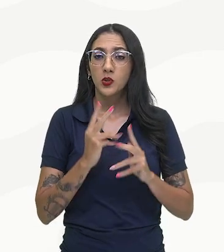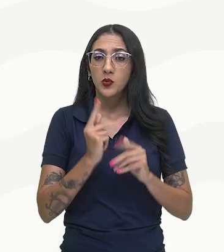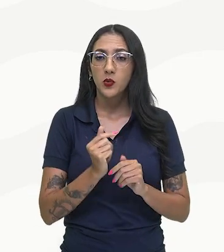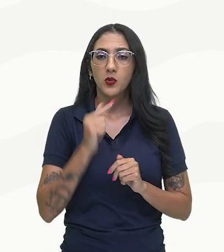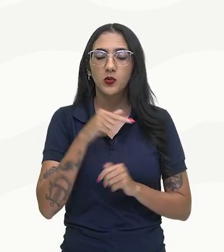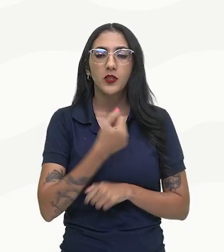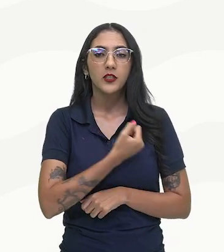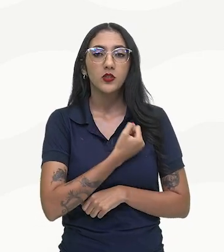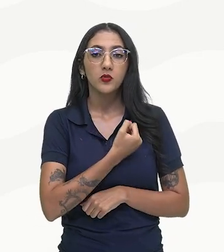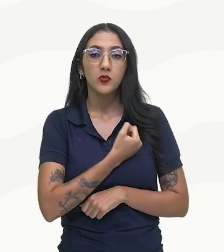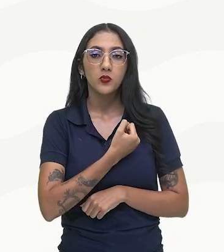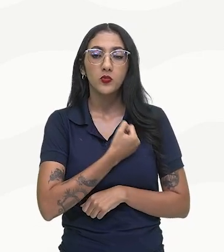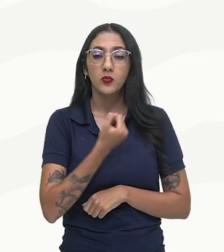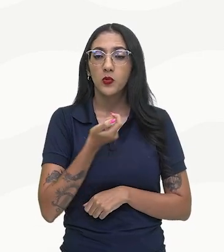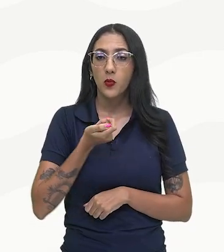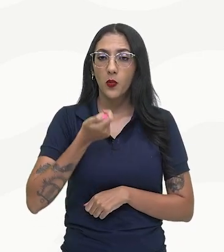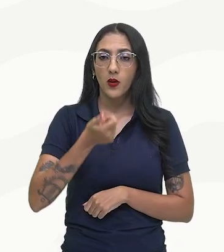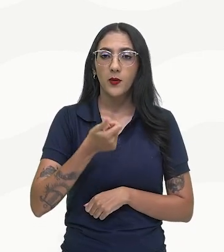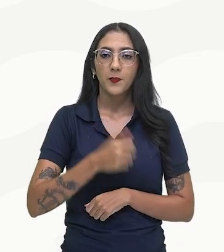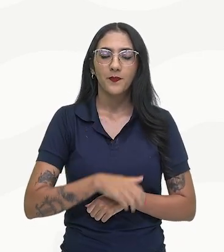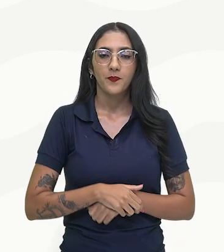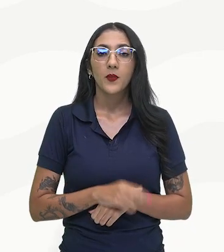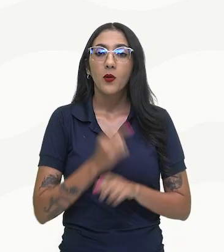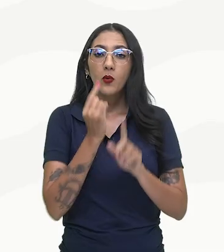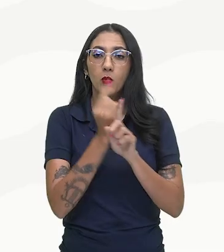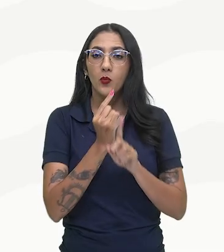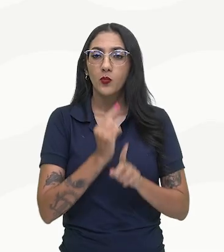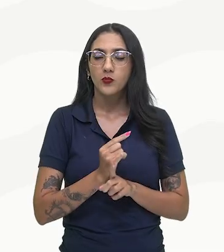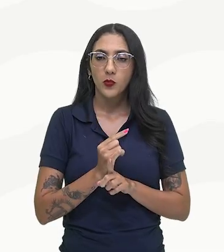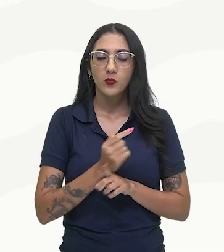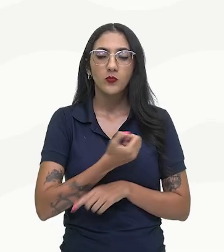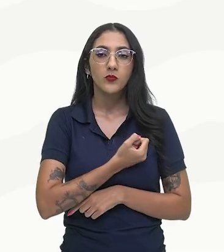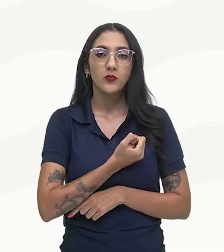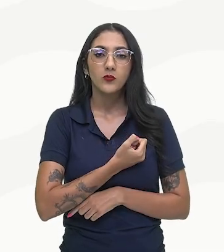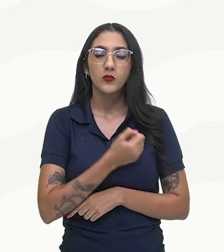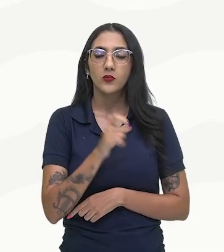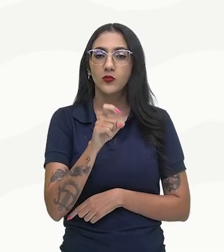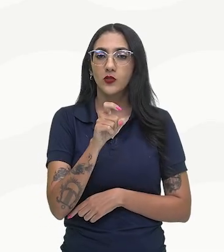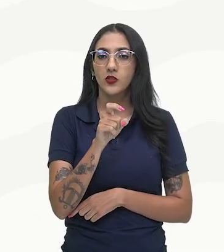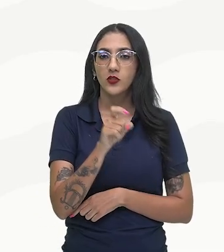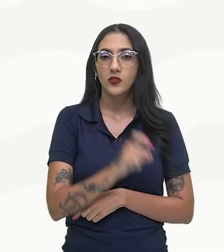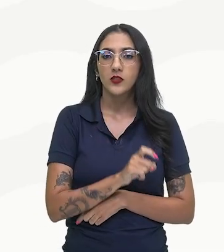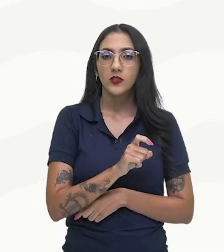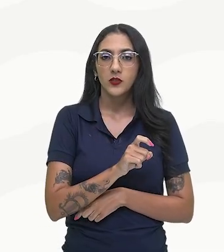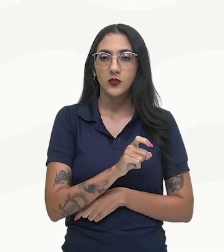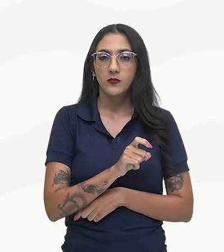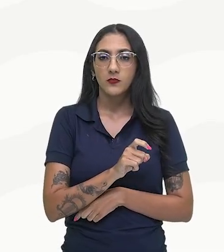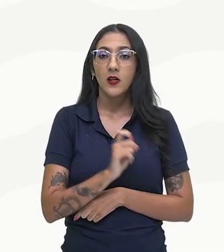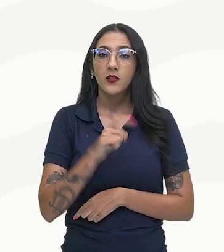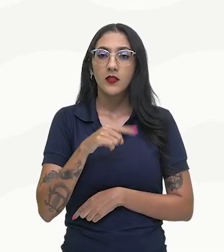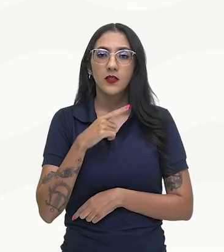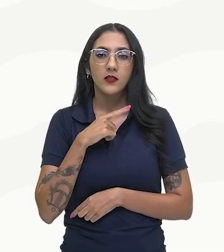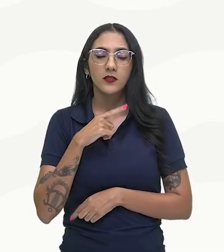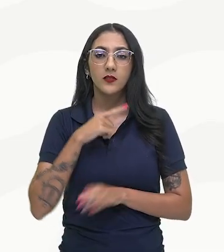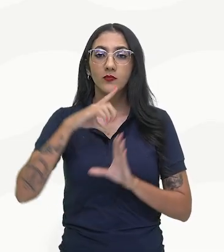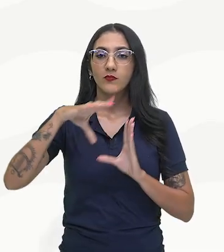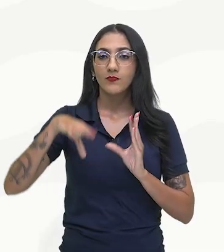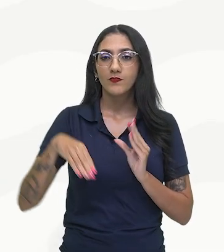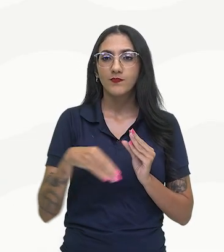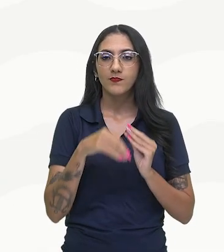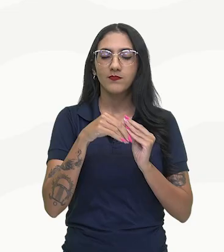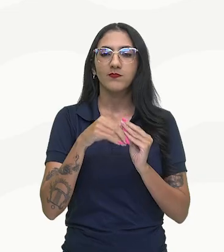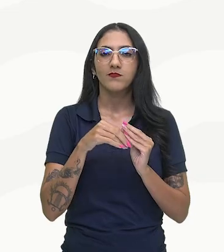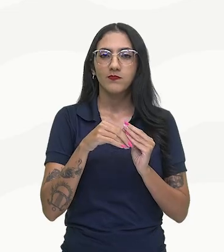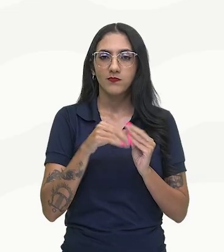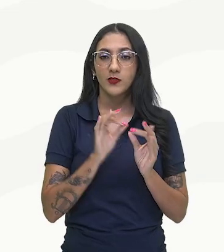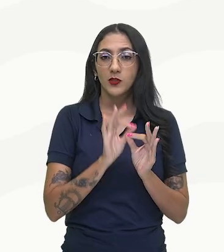aproximados, né? Isso. Então, encontramos o valor de x, que é o valor que foi acrescentado ali naquele